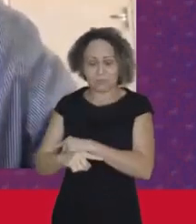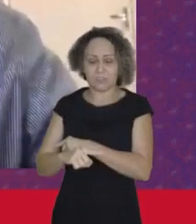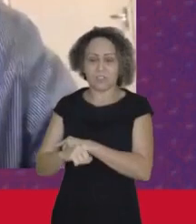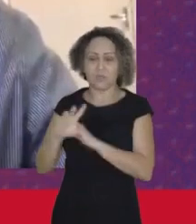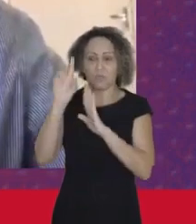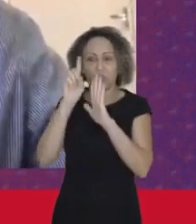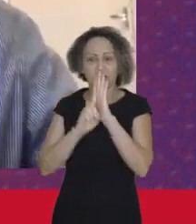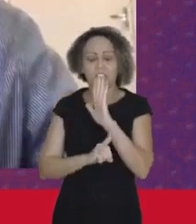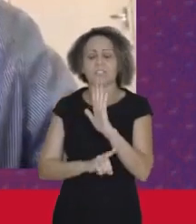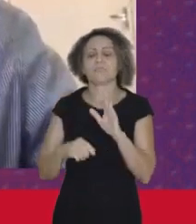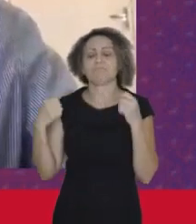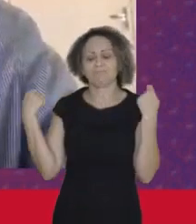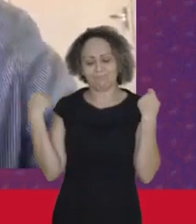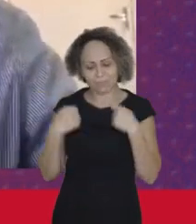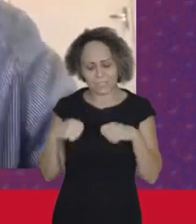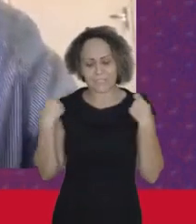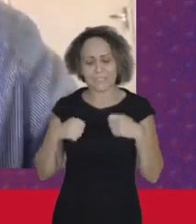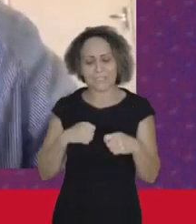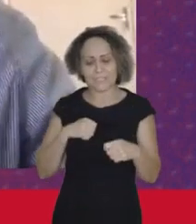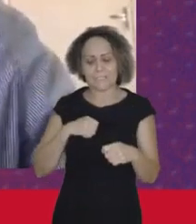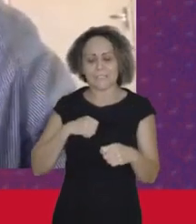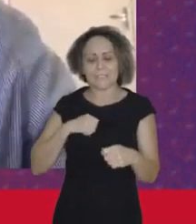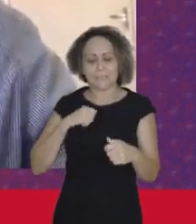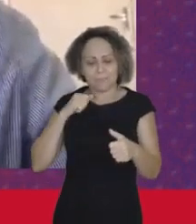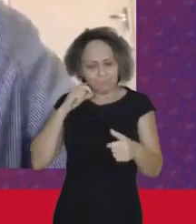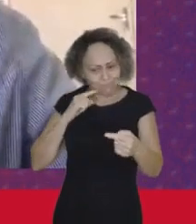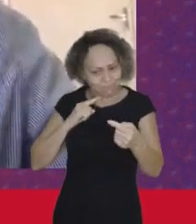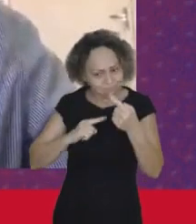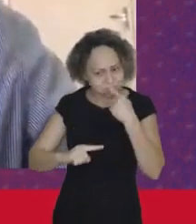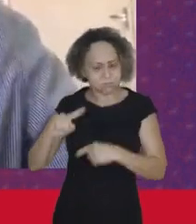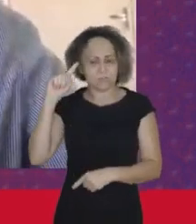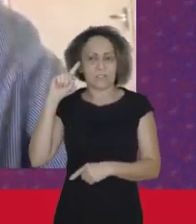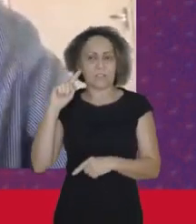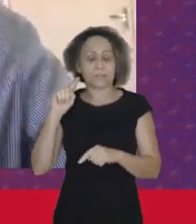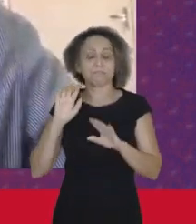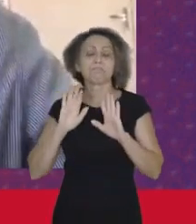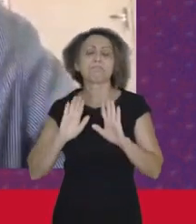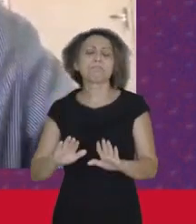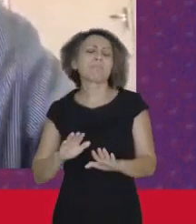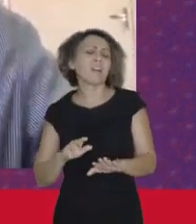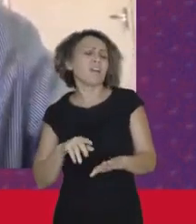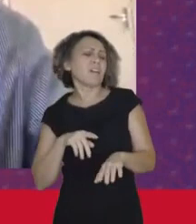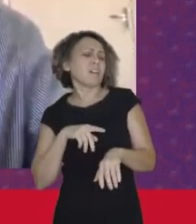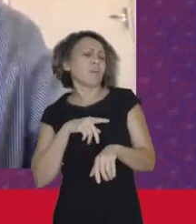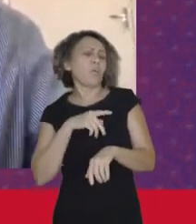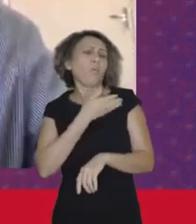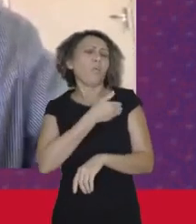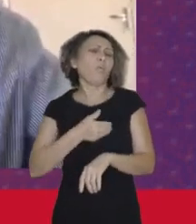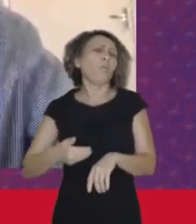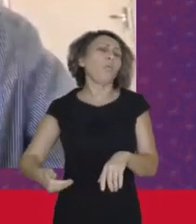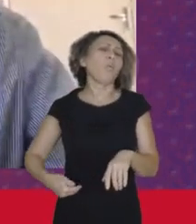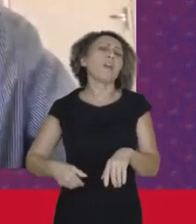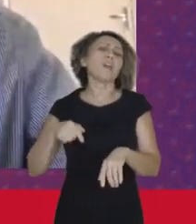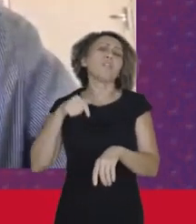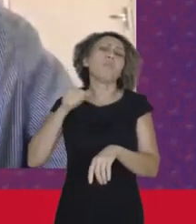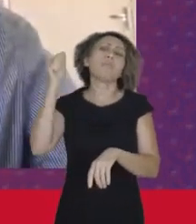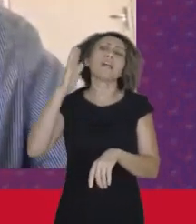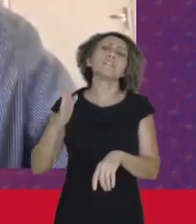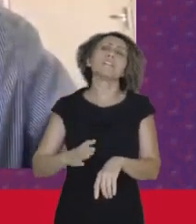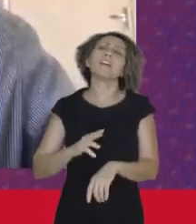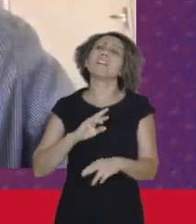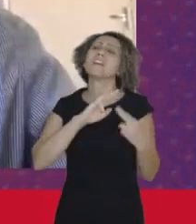interrogarmos: qual é a responsabilidade do Estado brasileiro nesse